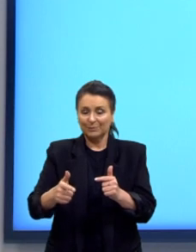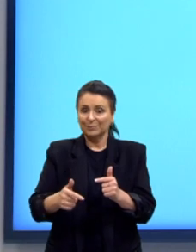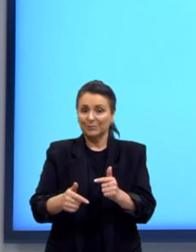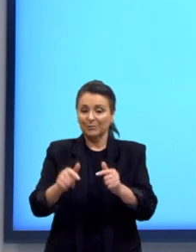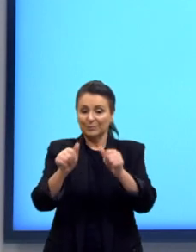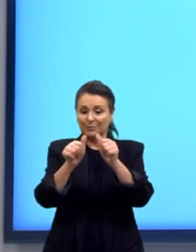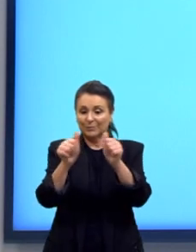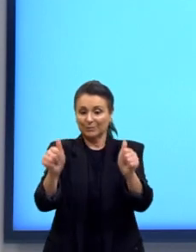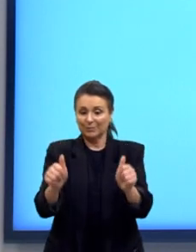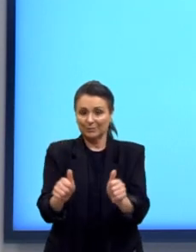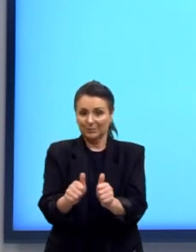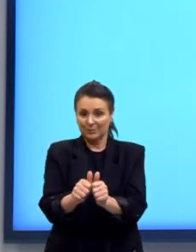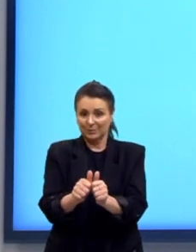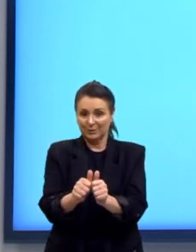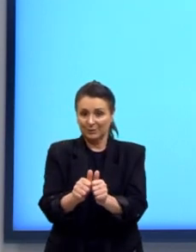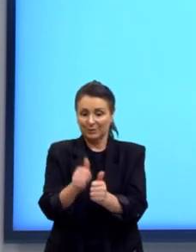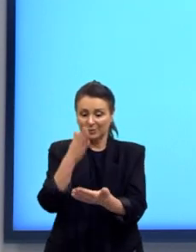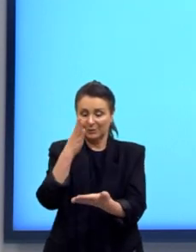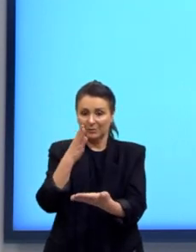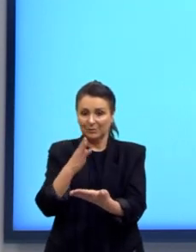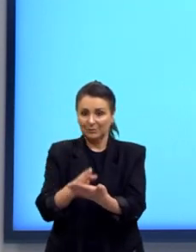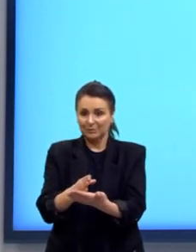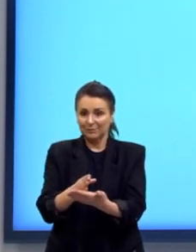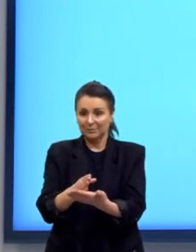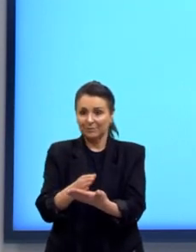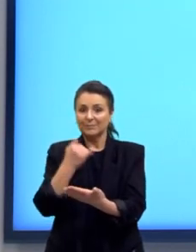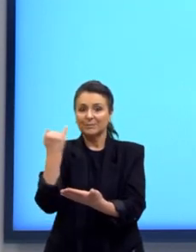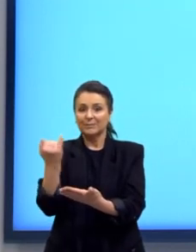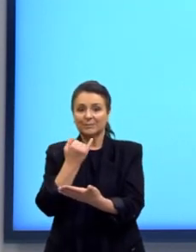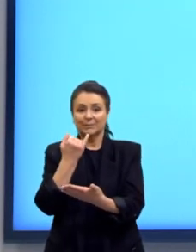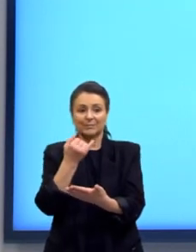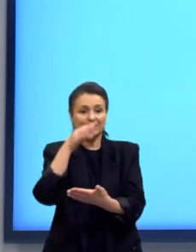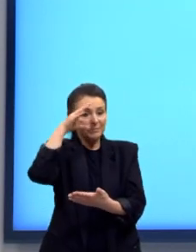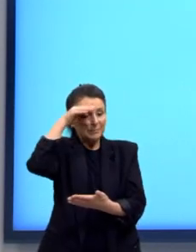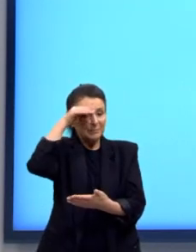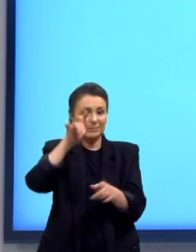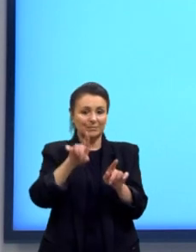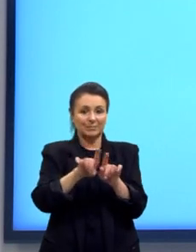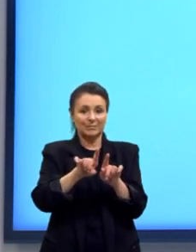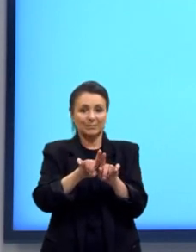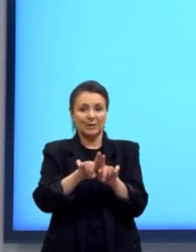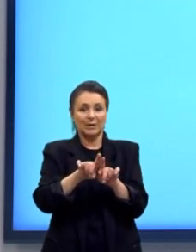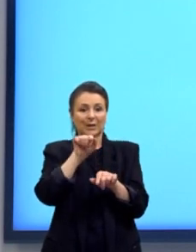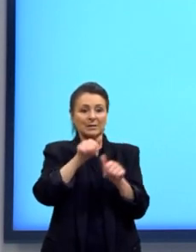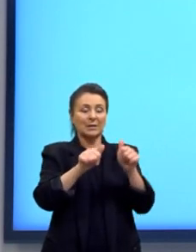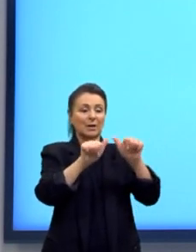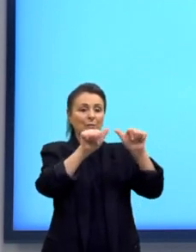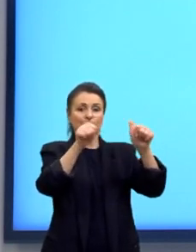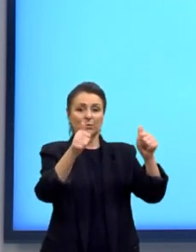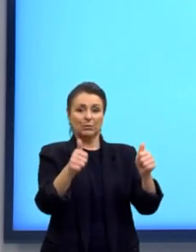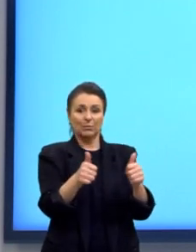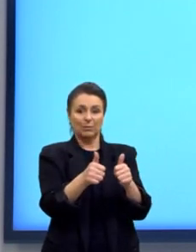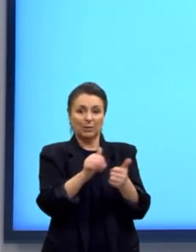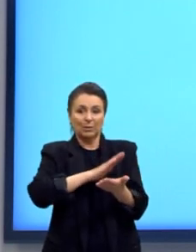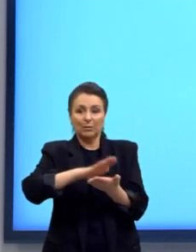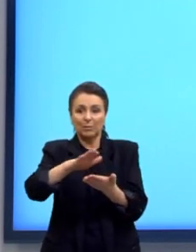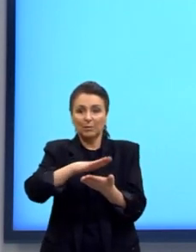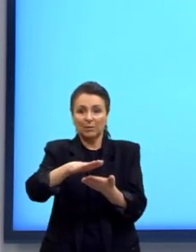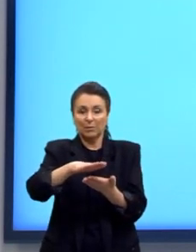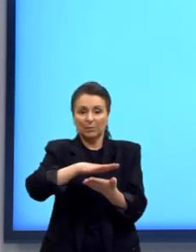a nossa figura a um meio tá importante observar que essa figura que nós formaríamos no